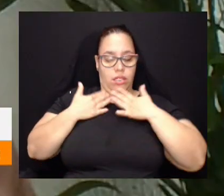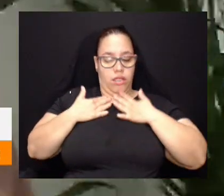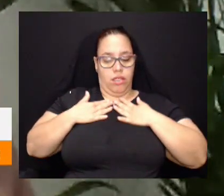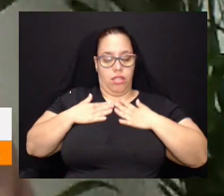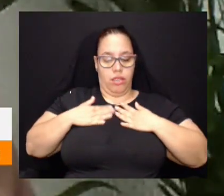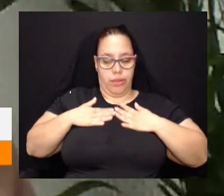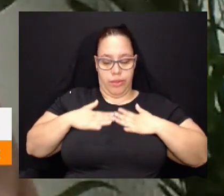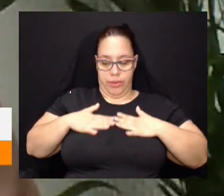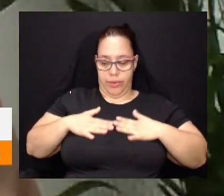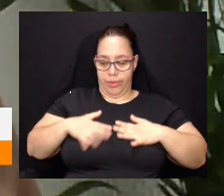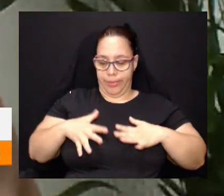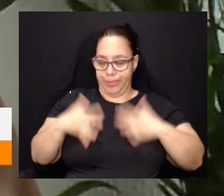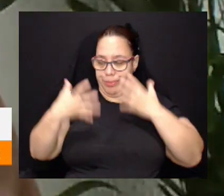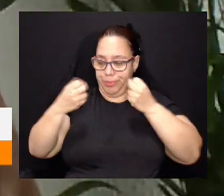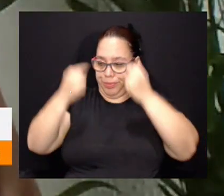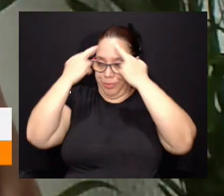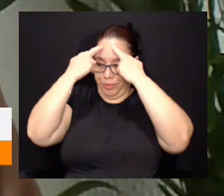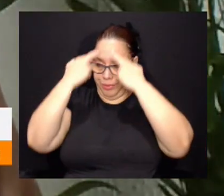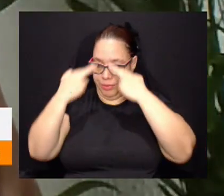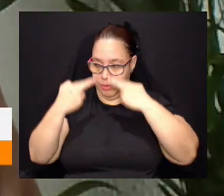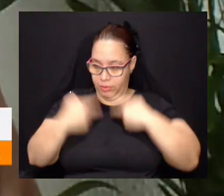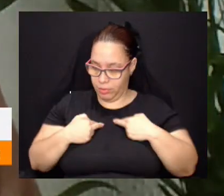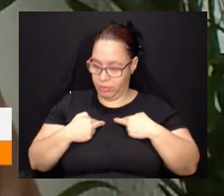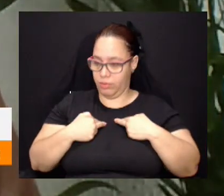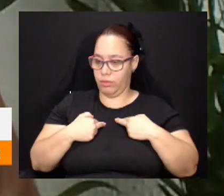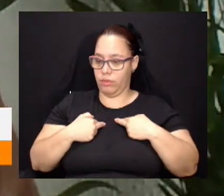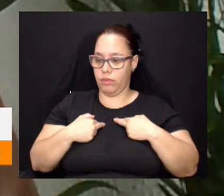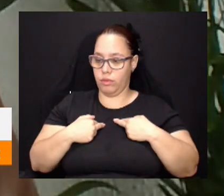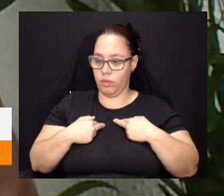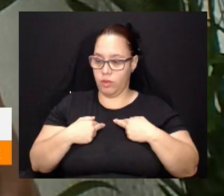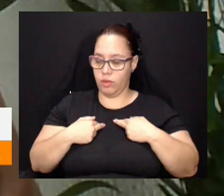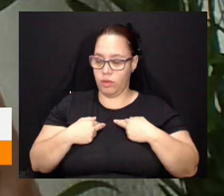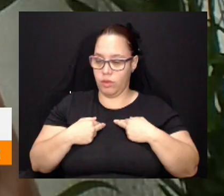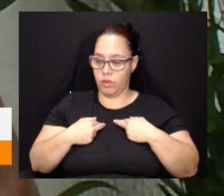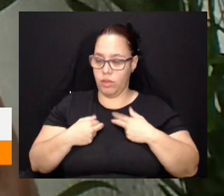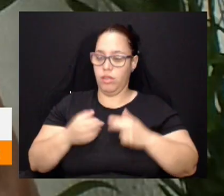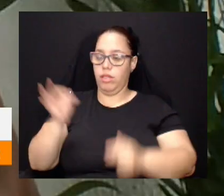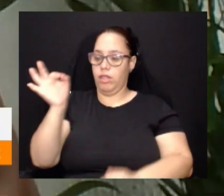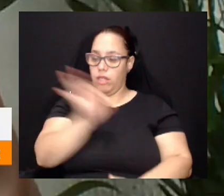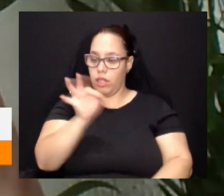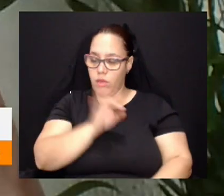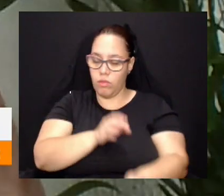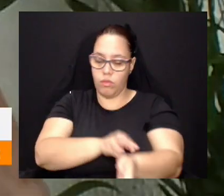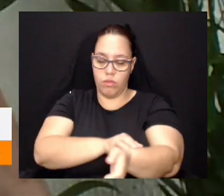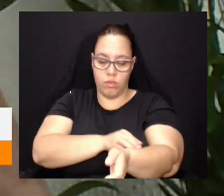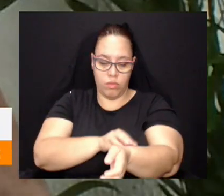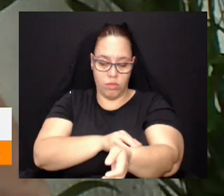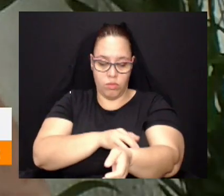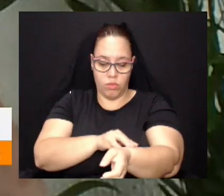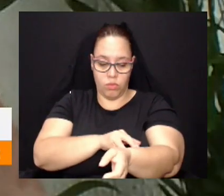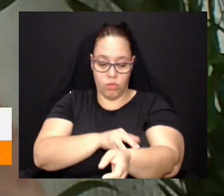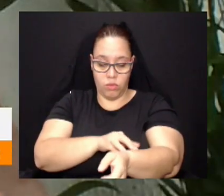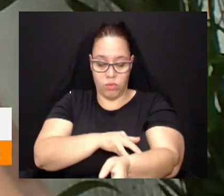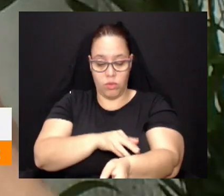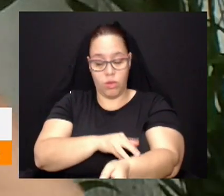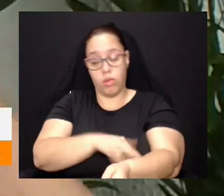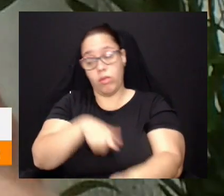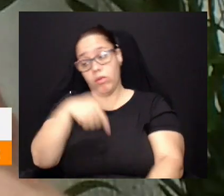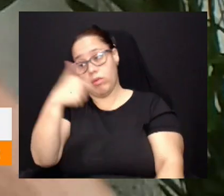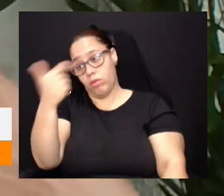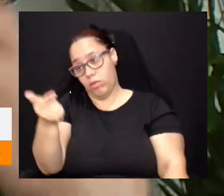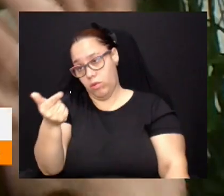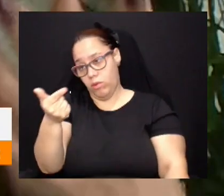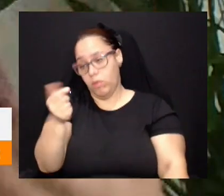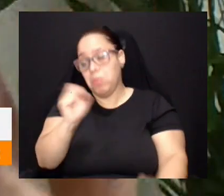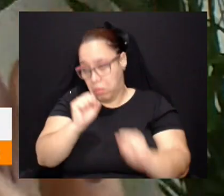me respeitar, para eu estar inteira cuidando de mim, e aí depois eu posso